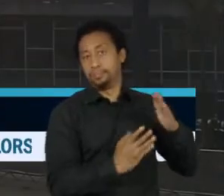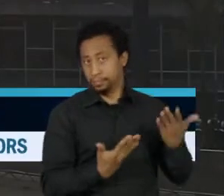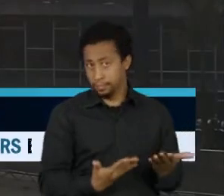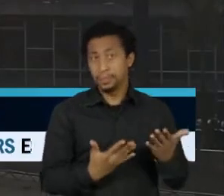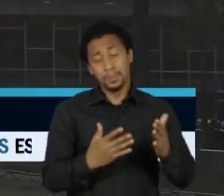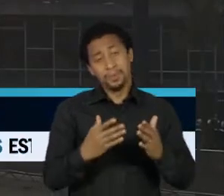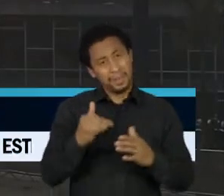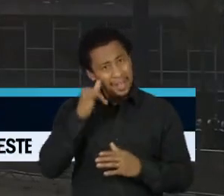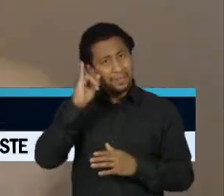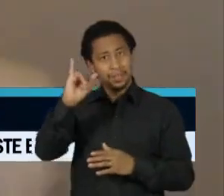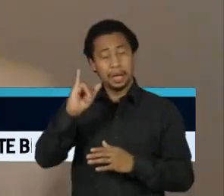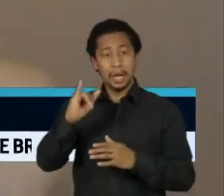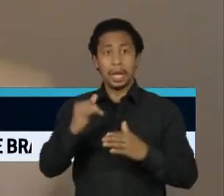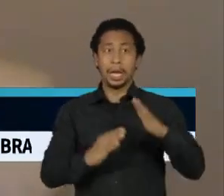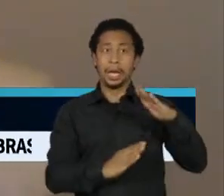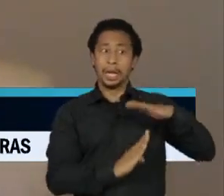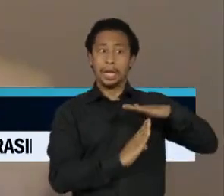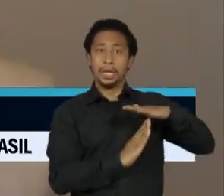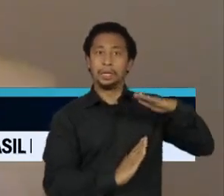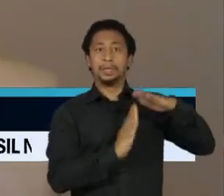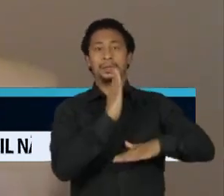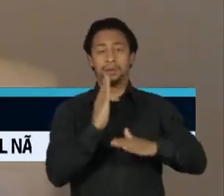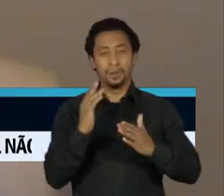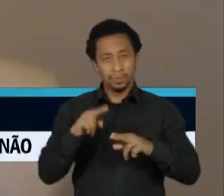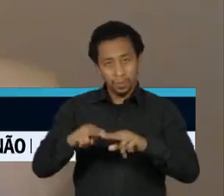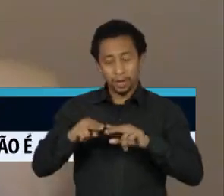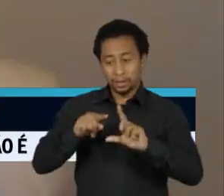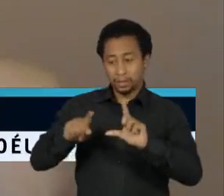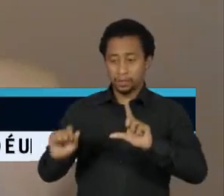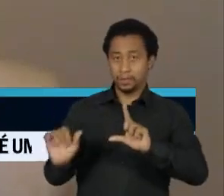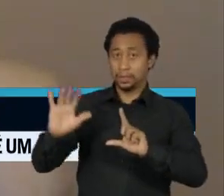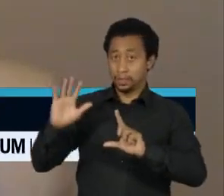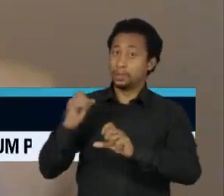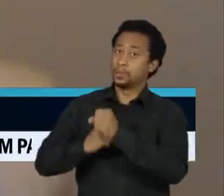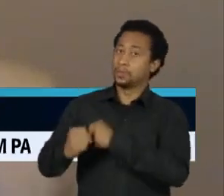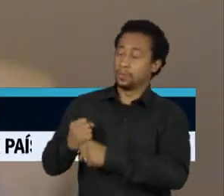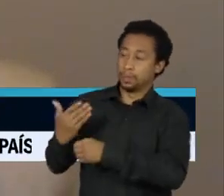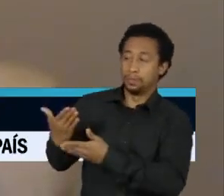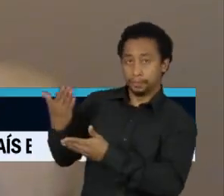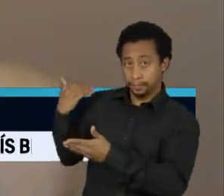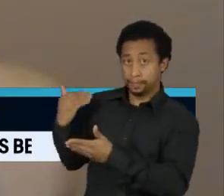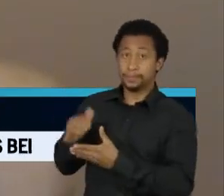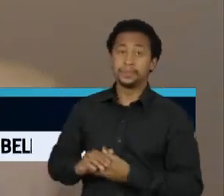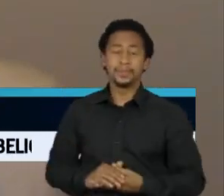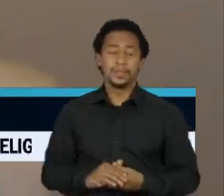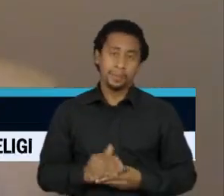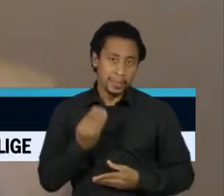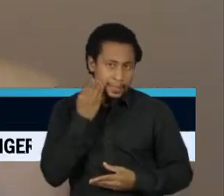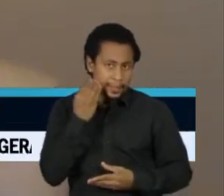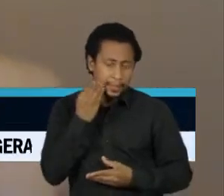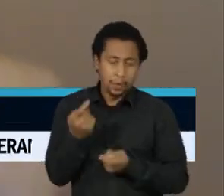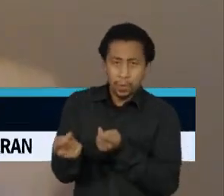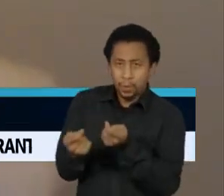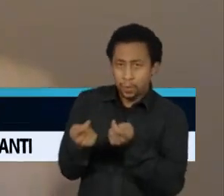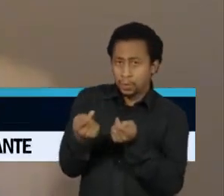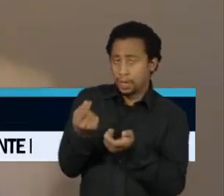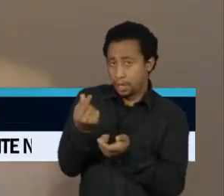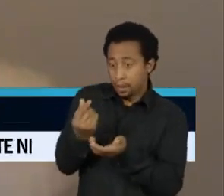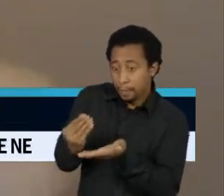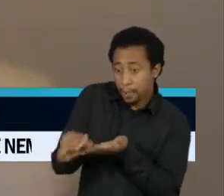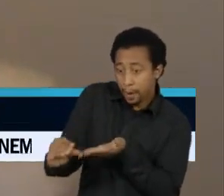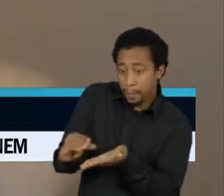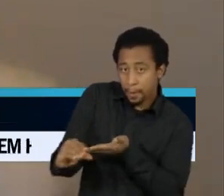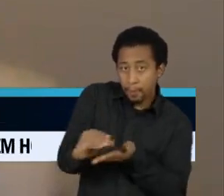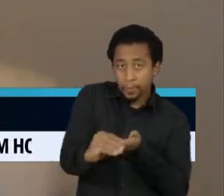do ano anterior. Dentro desse cenário, se a gente quiser, de fato, acomodar mais gasto, principalmente gasto com investimento, não adianta a gente ter